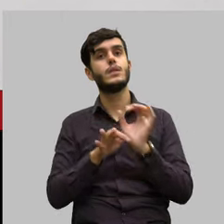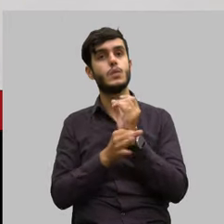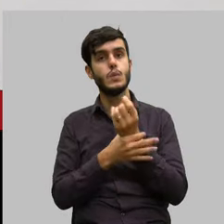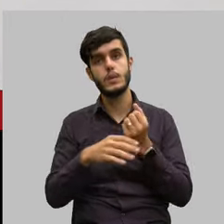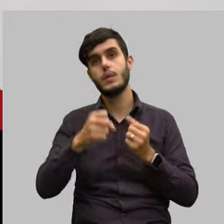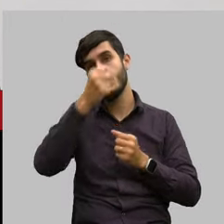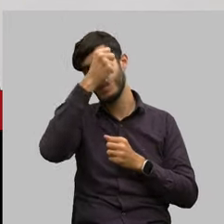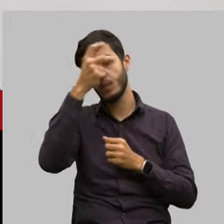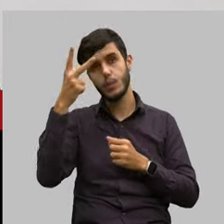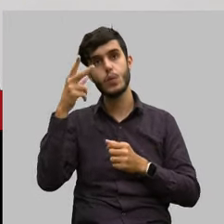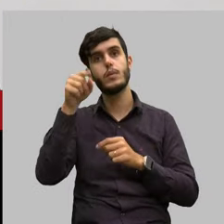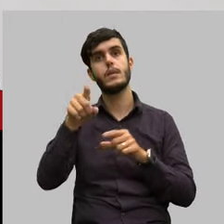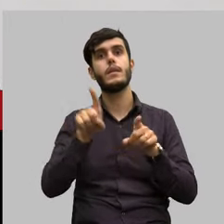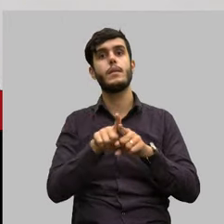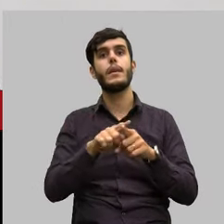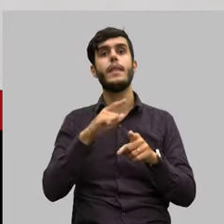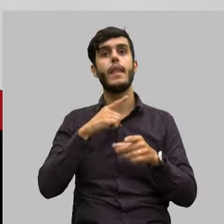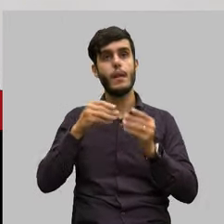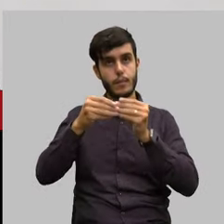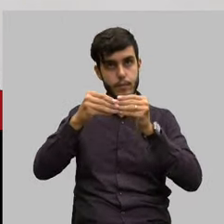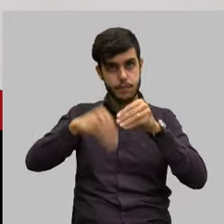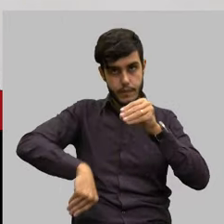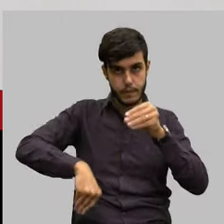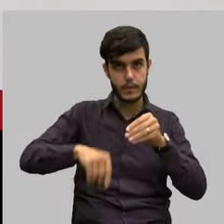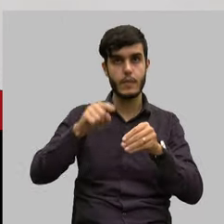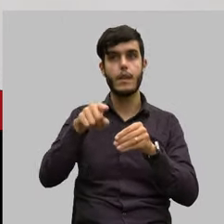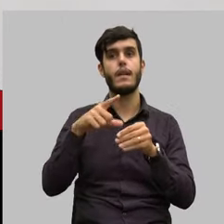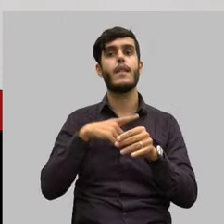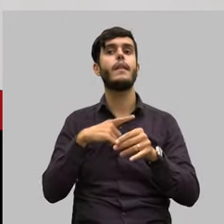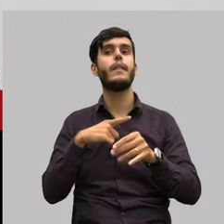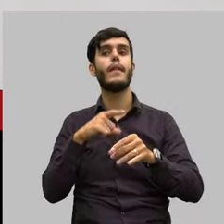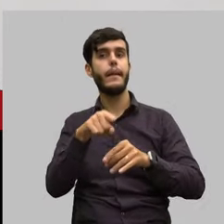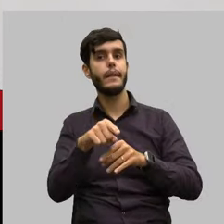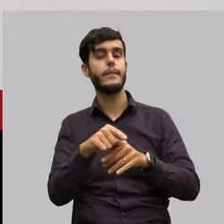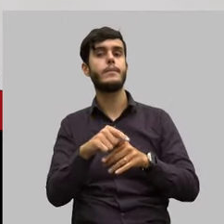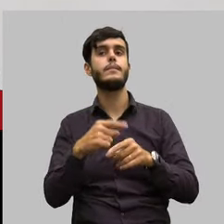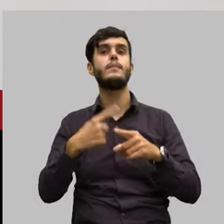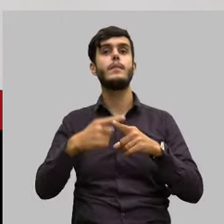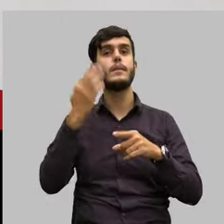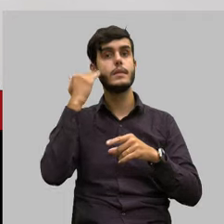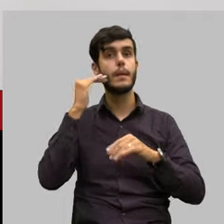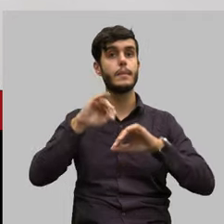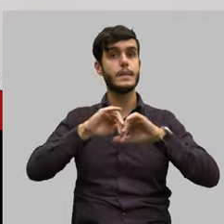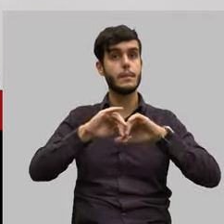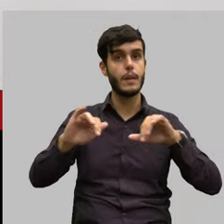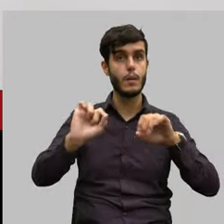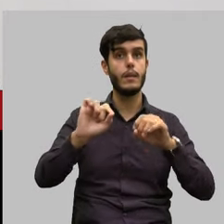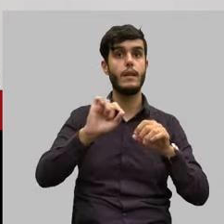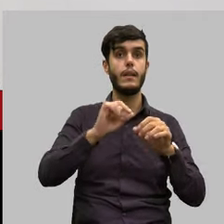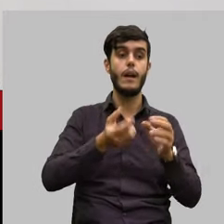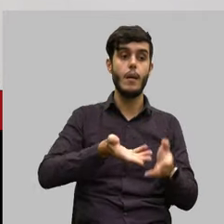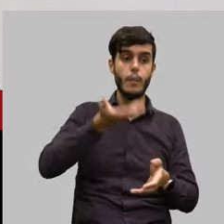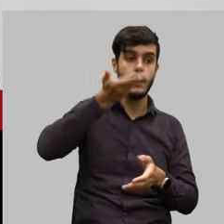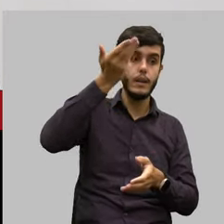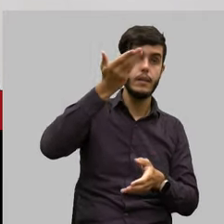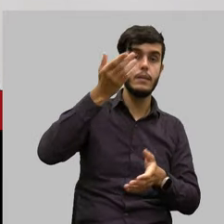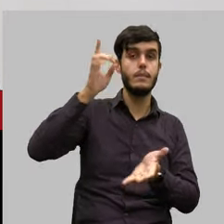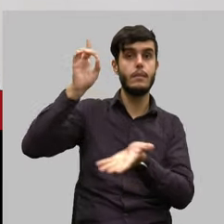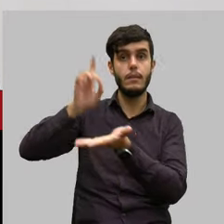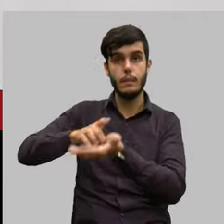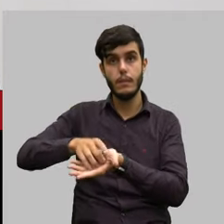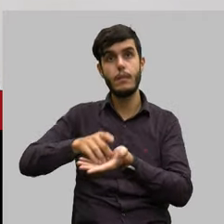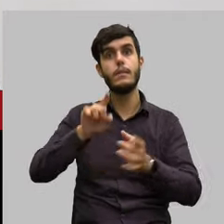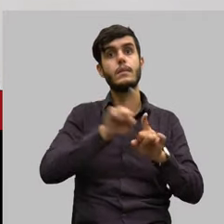inflacionário eu vou repetir porque a gente sabe muito bem separar o que que é aumento real e o que que é inflação da